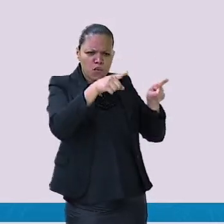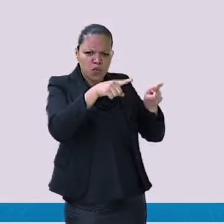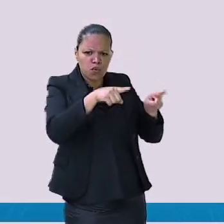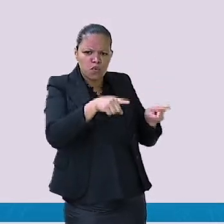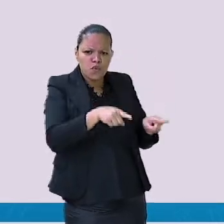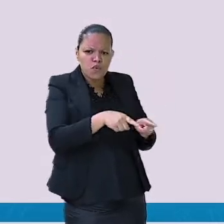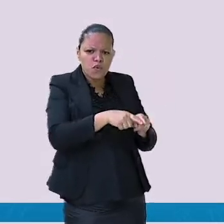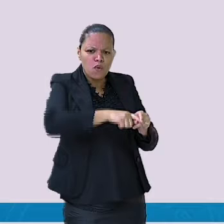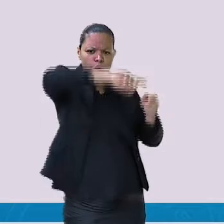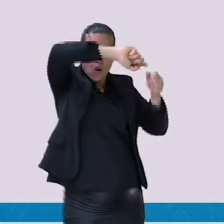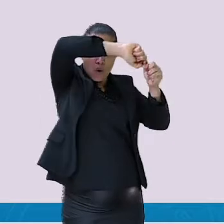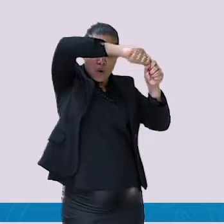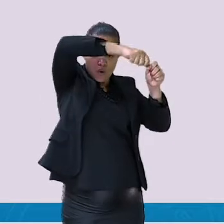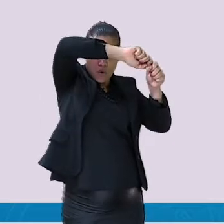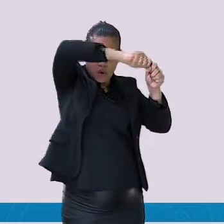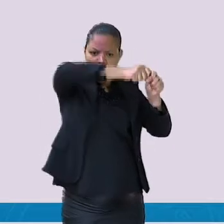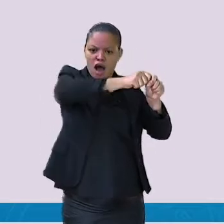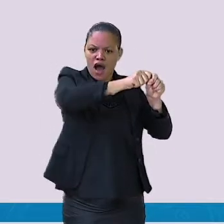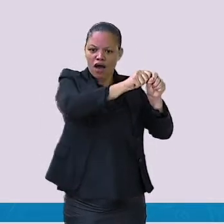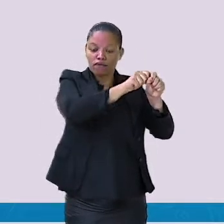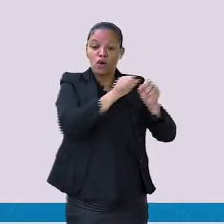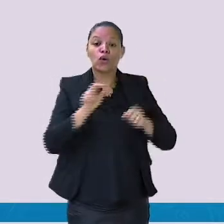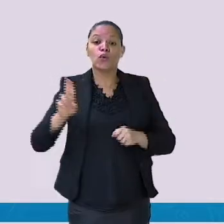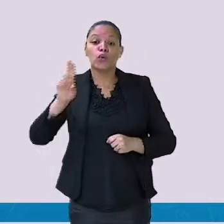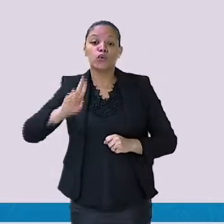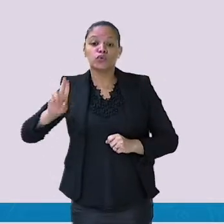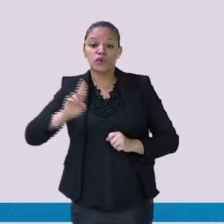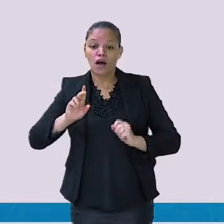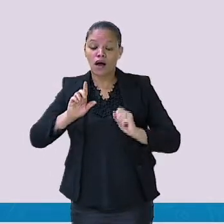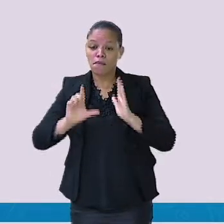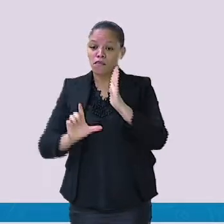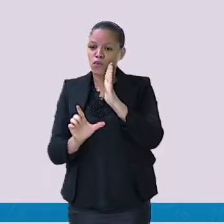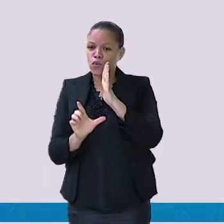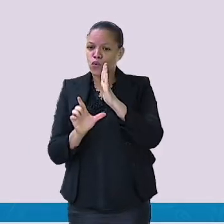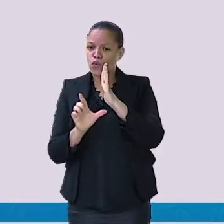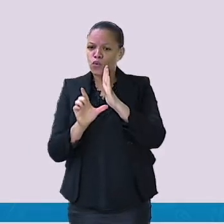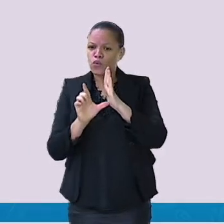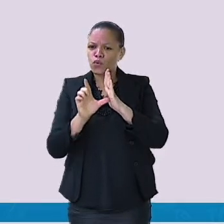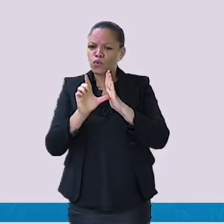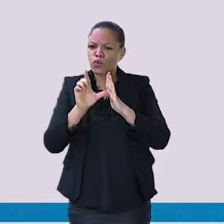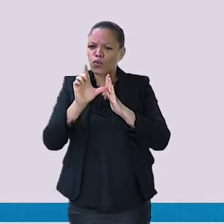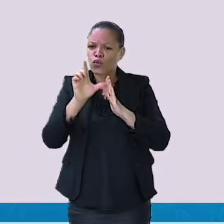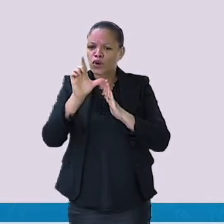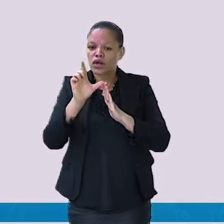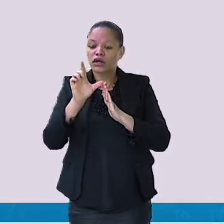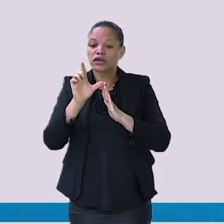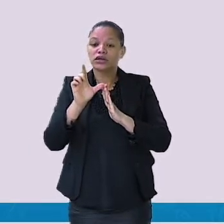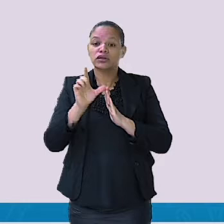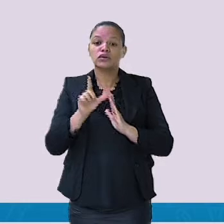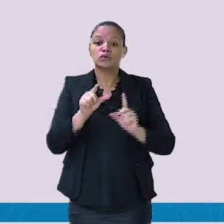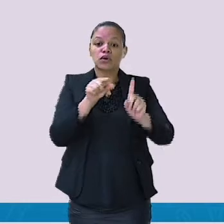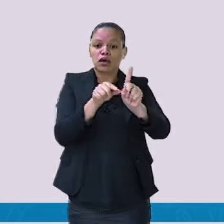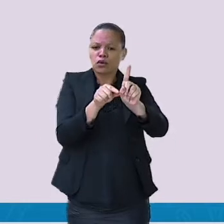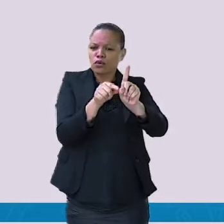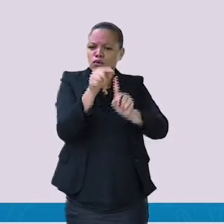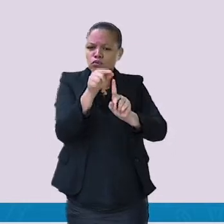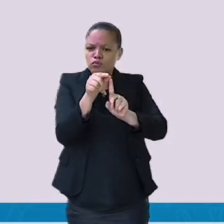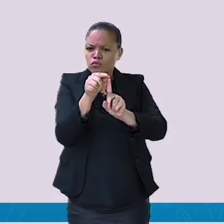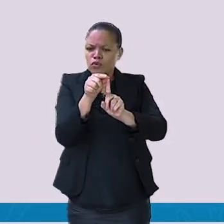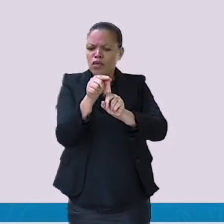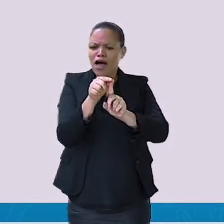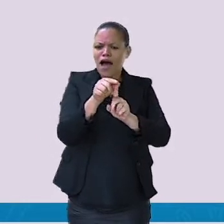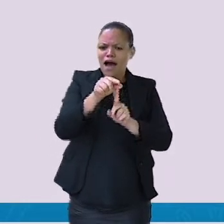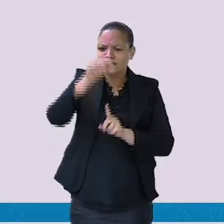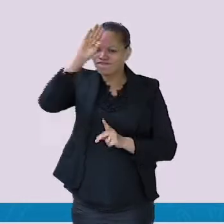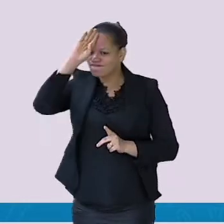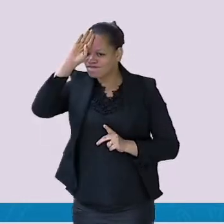capacidade de um recipiente, usamos o litro. O litro é a unidade fundamental das medidas de capacidade e tem